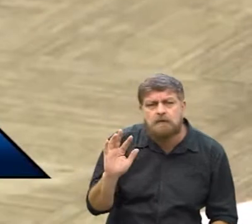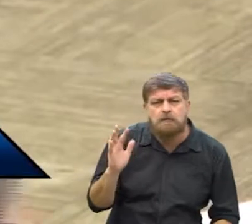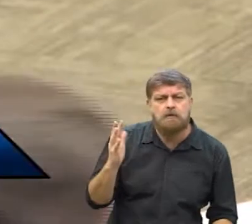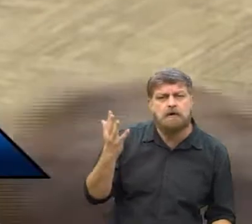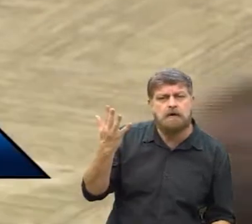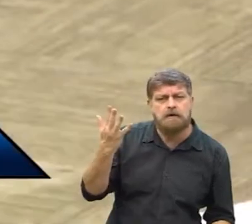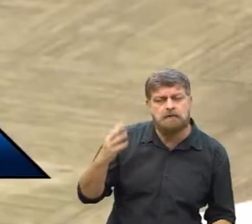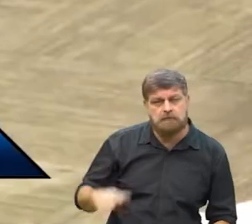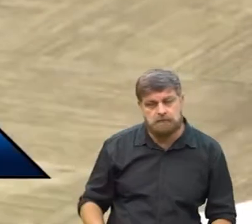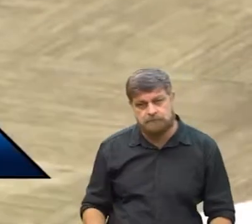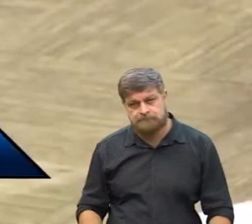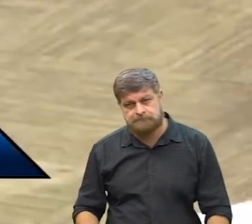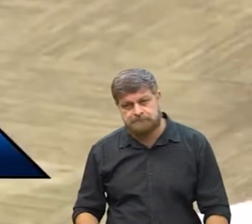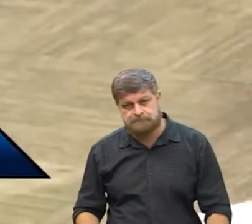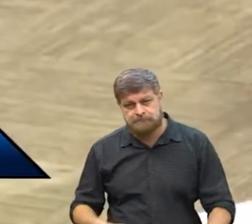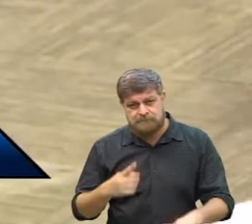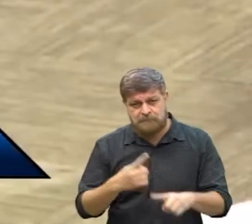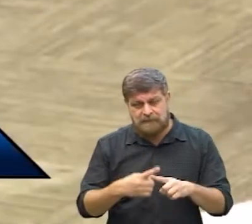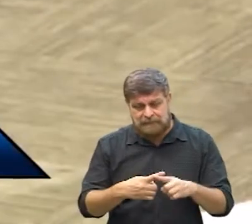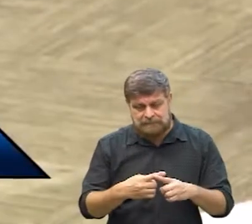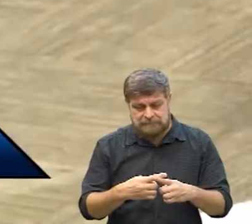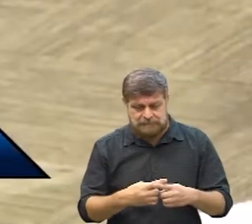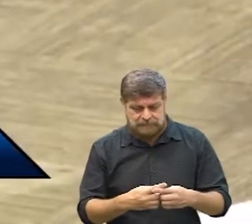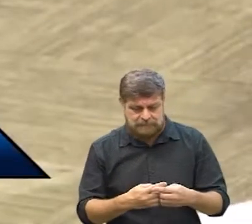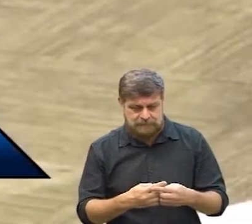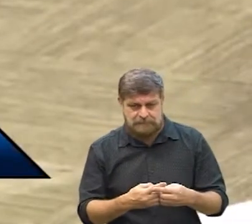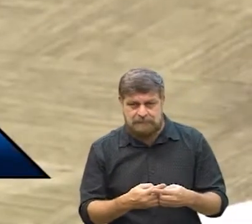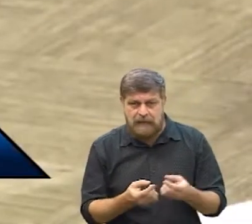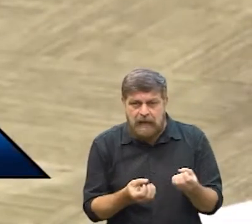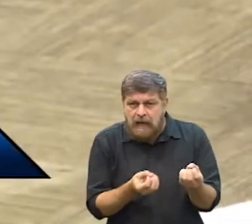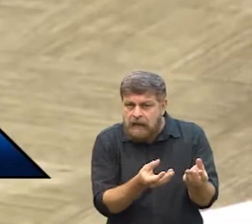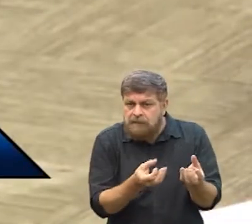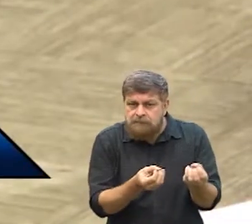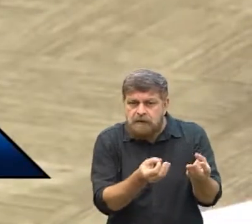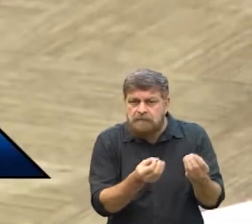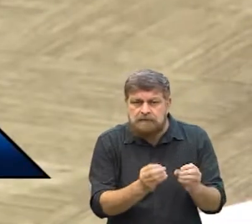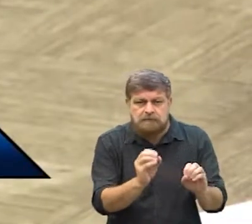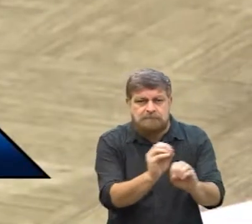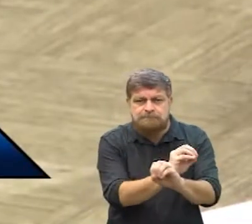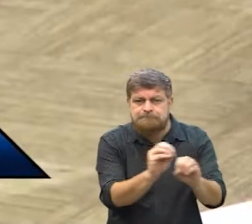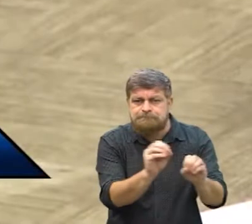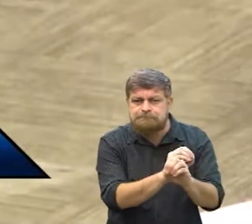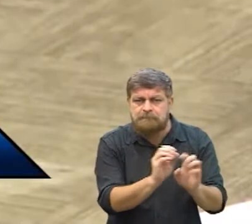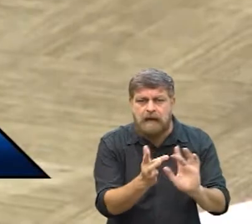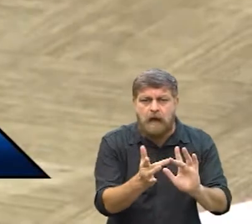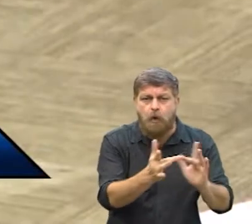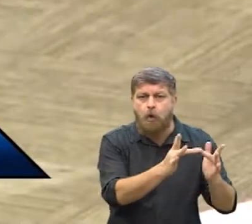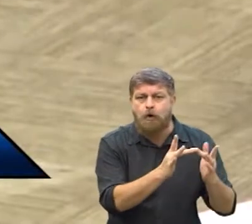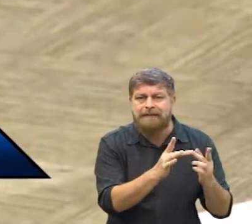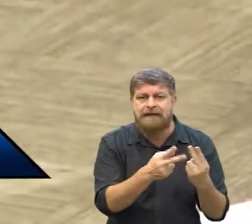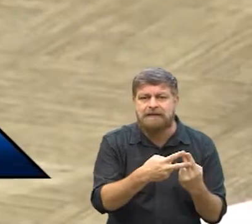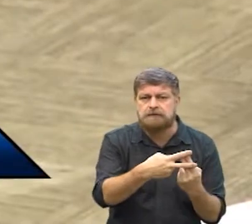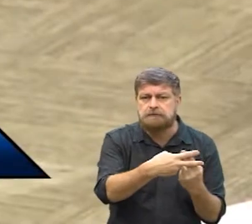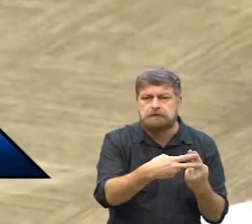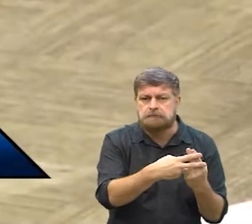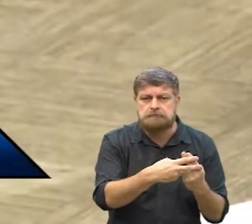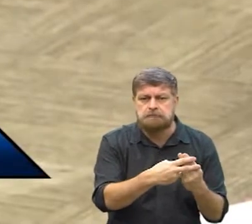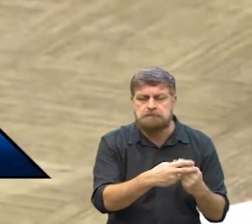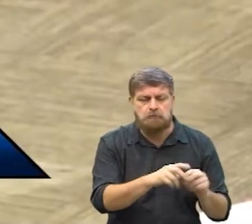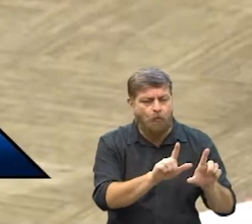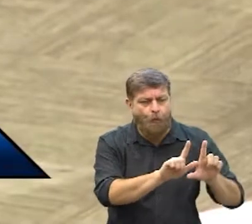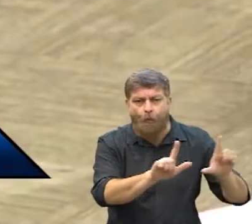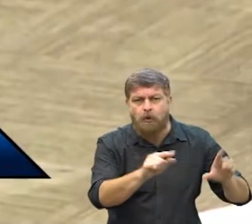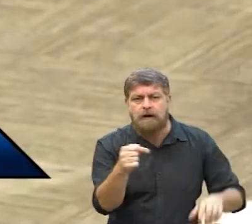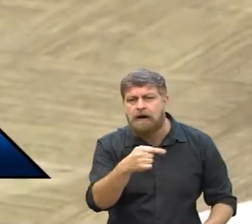que ocorreu para que essas informações não chegassem ao Conect SUS,